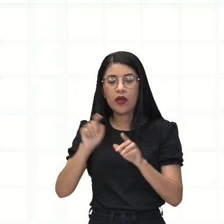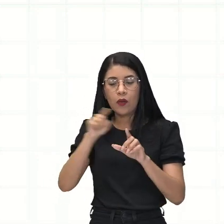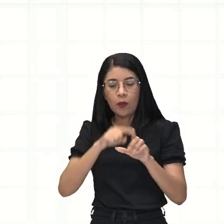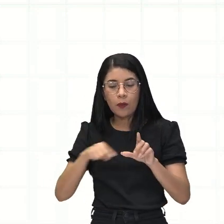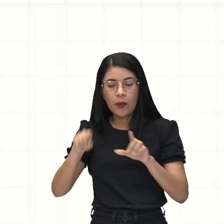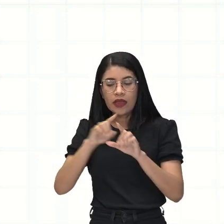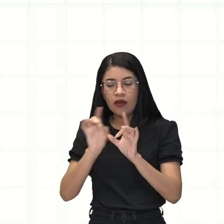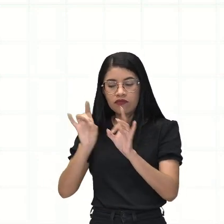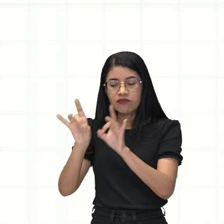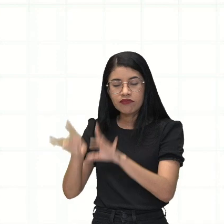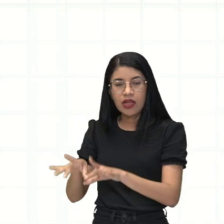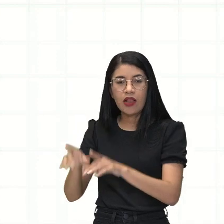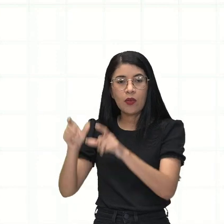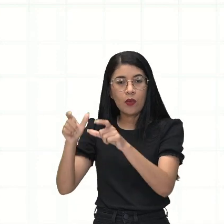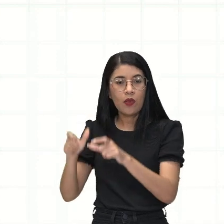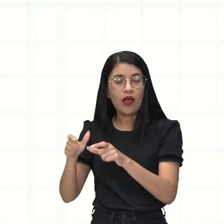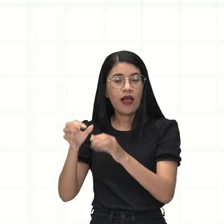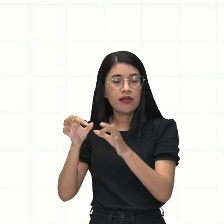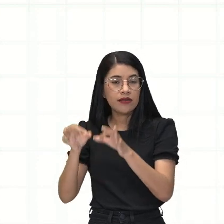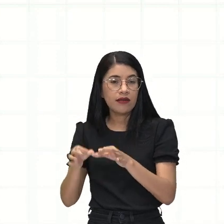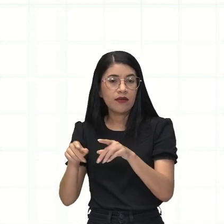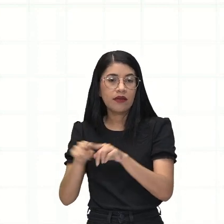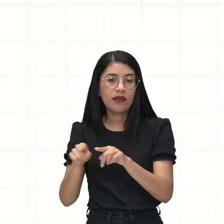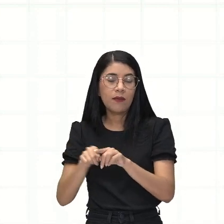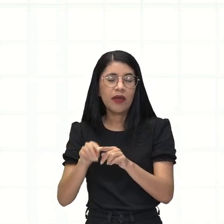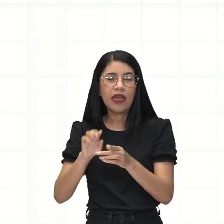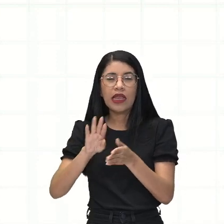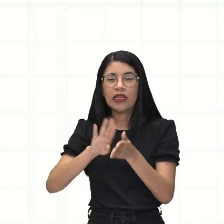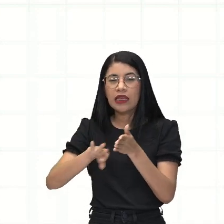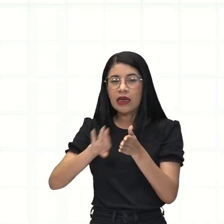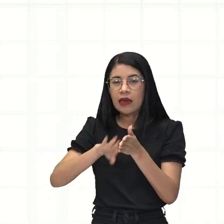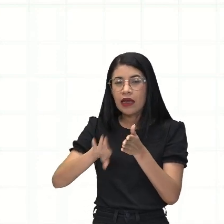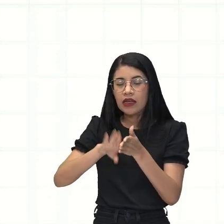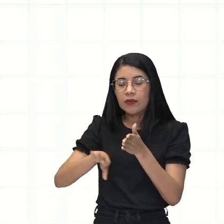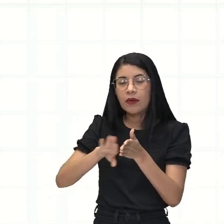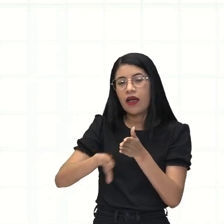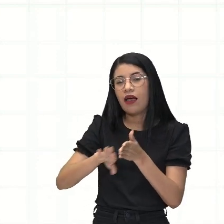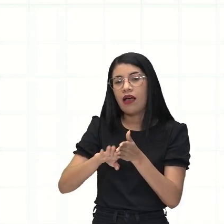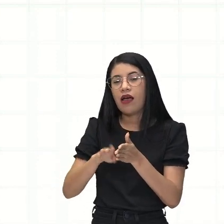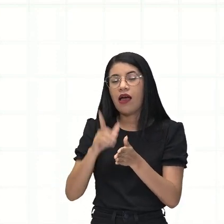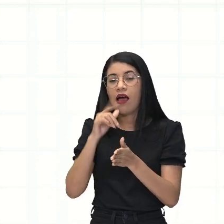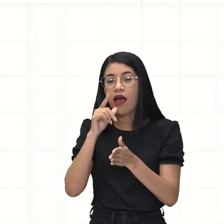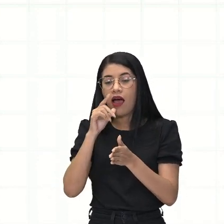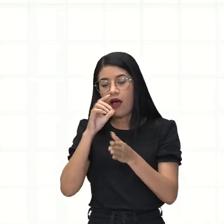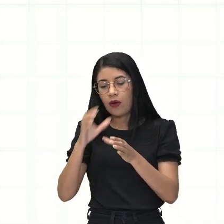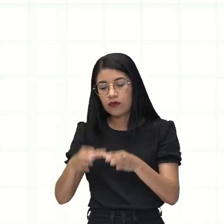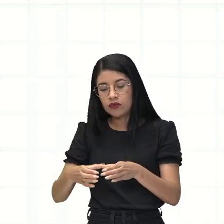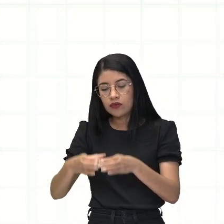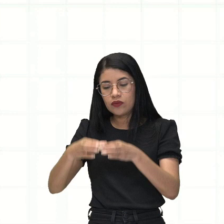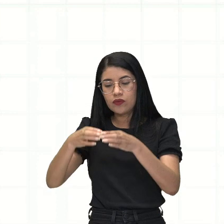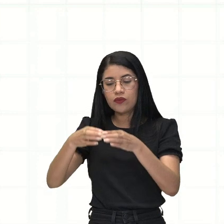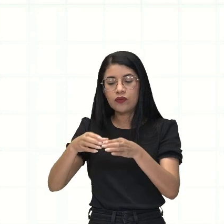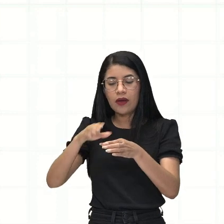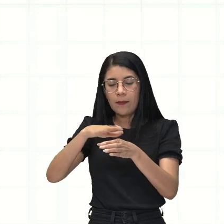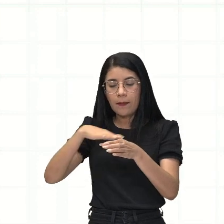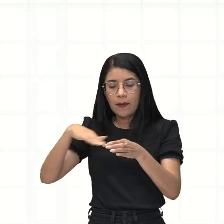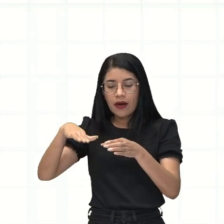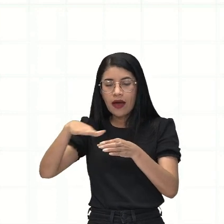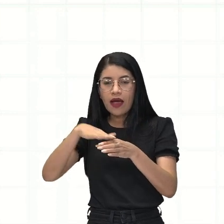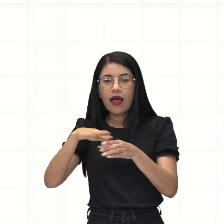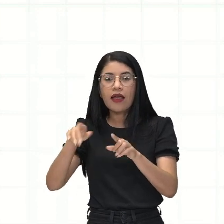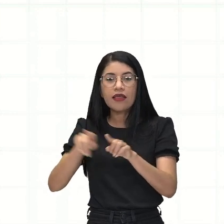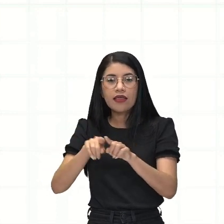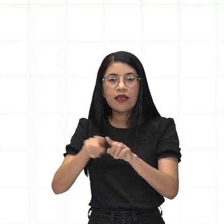serviço de limpeza urbana, retire água acumulada da bandeja externa da